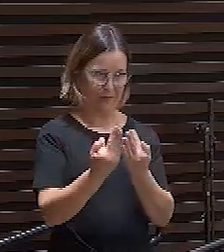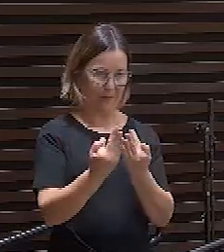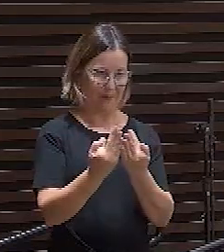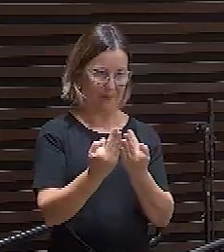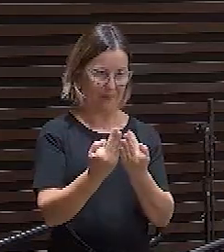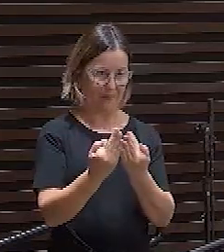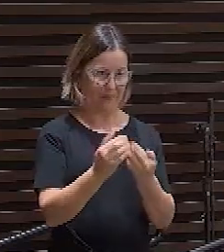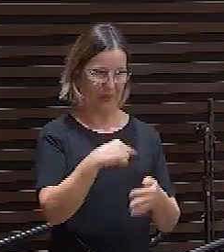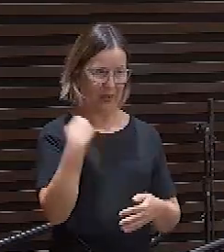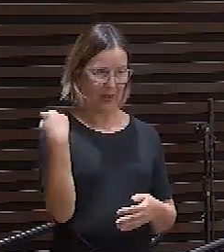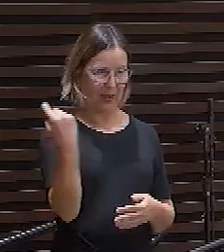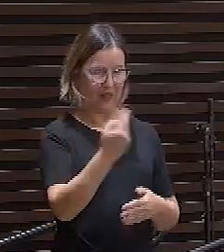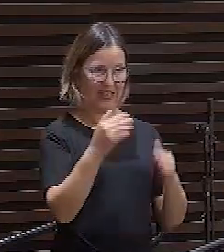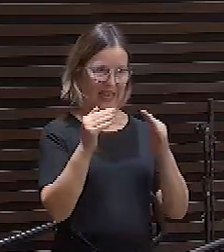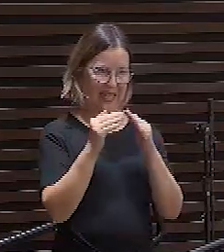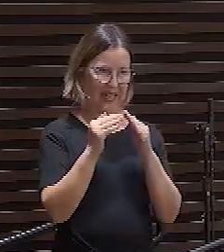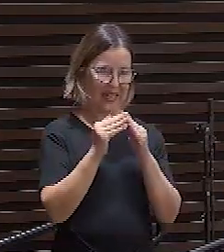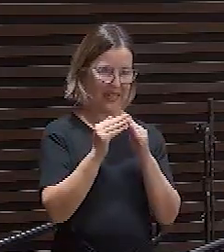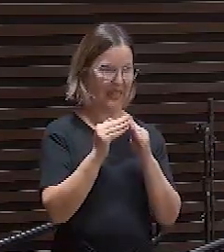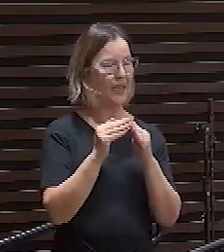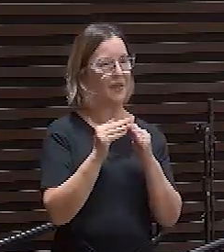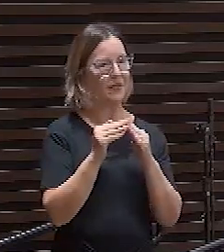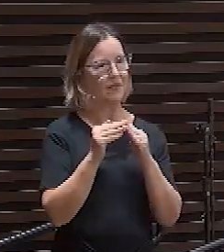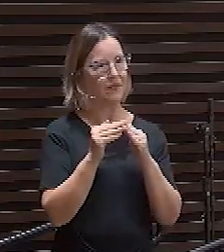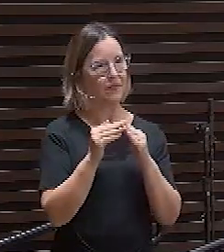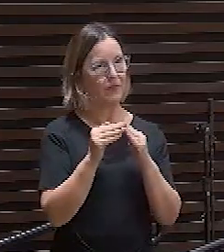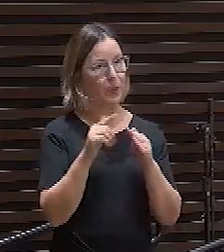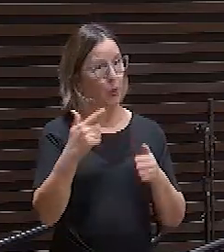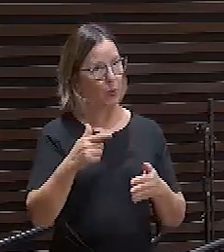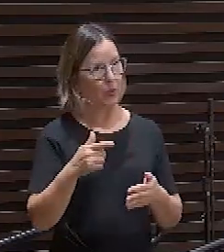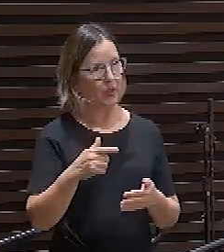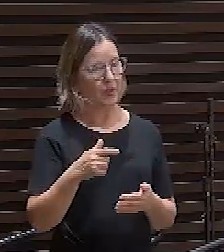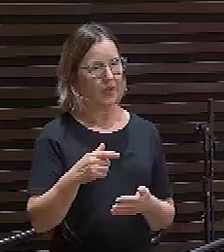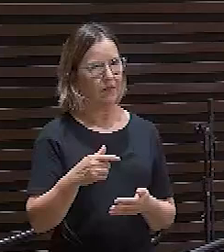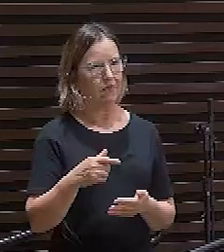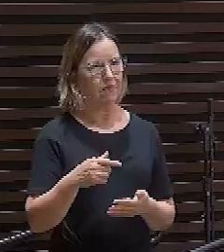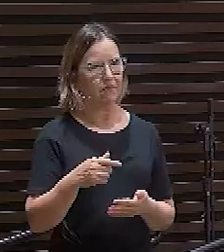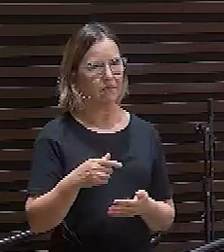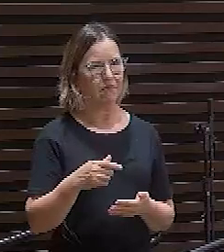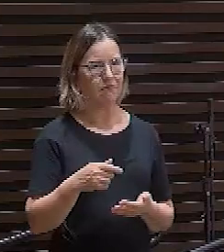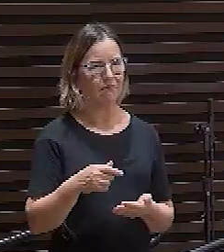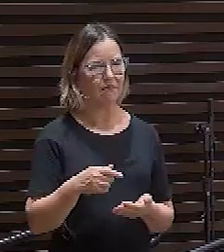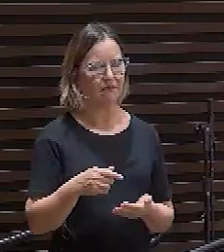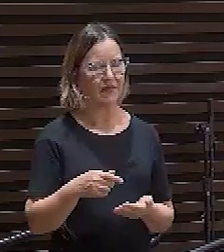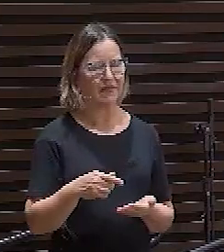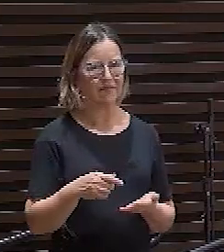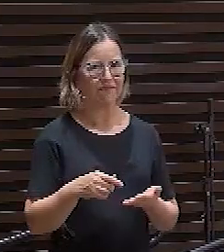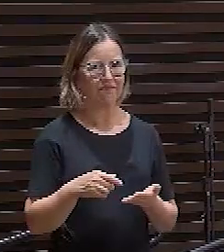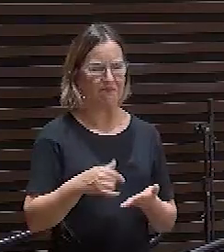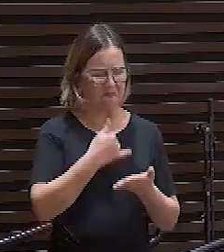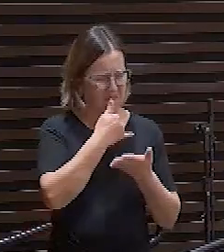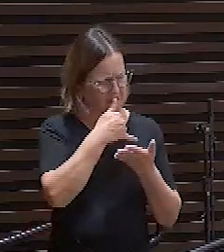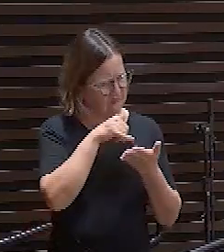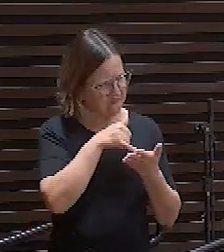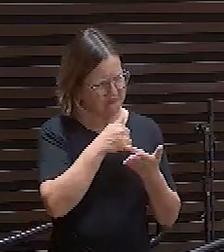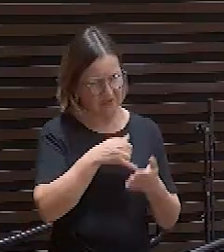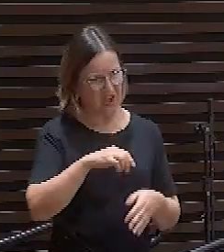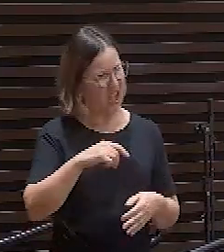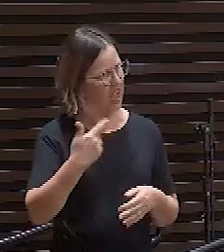Na nossa casa não tem droga. Na nossa casa não tem